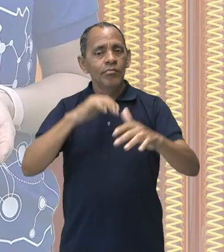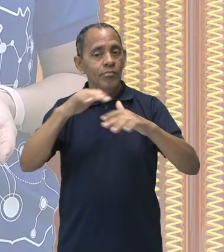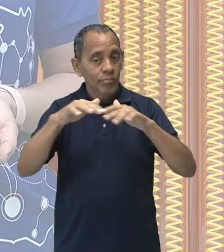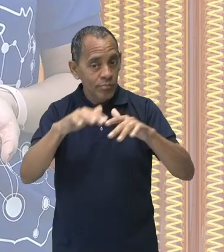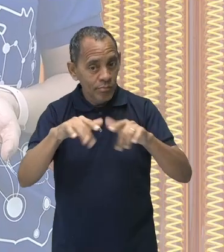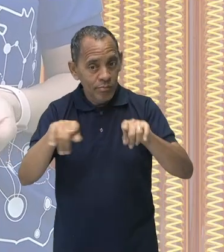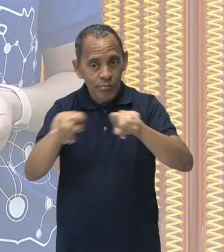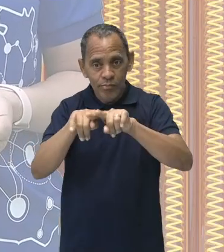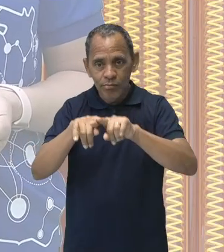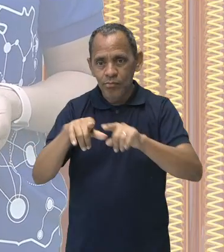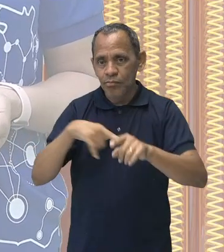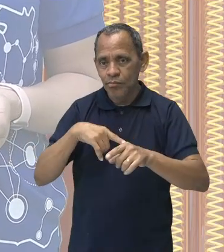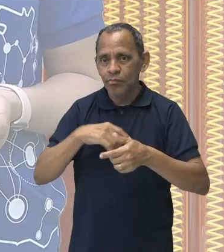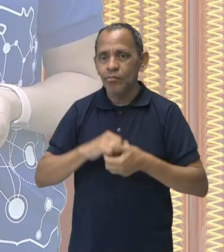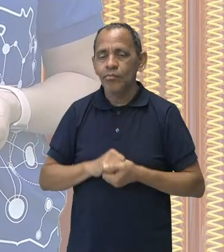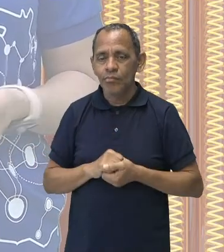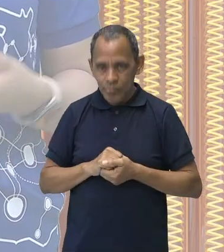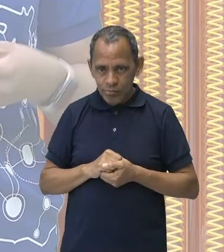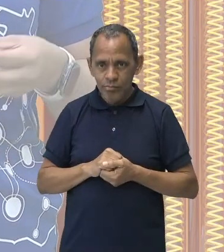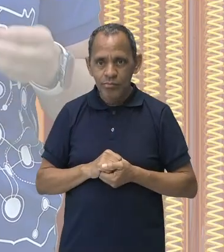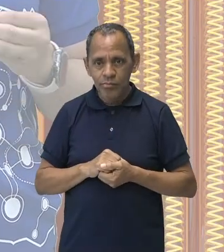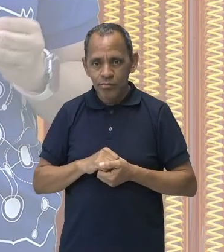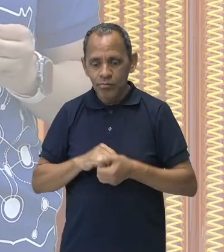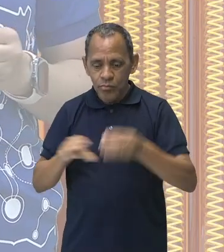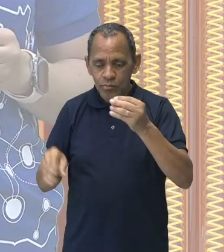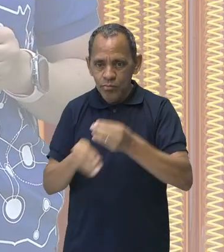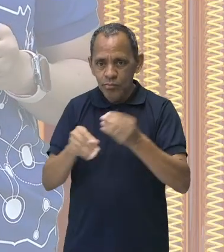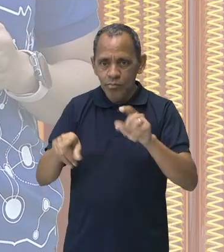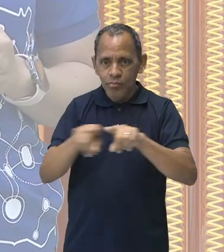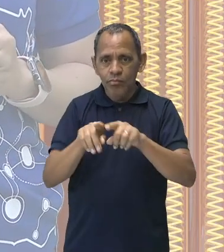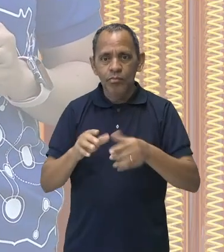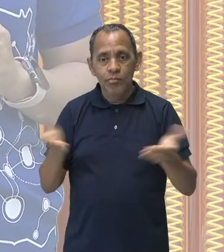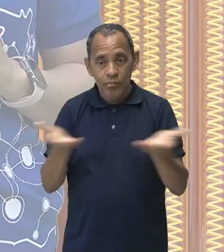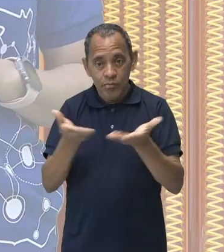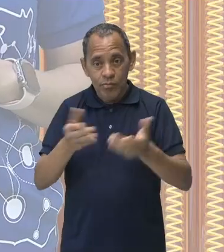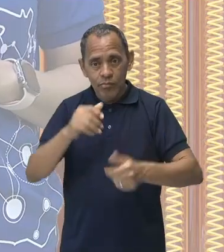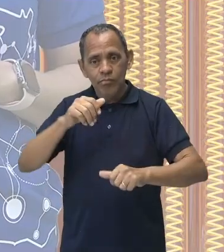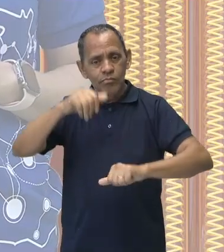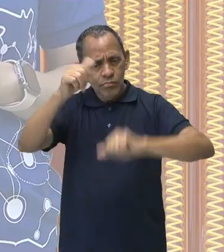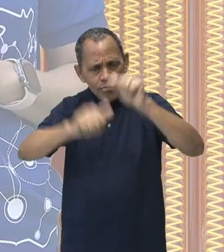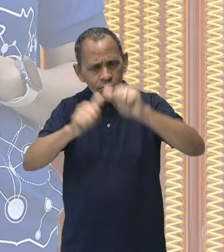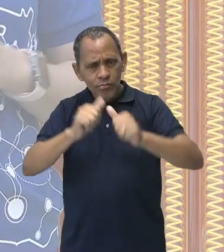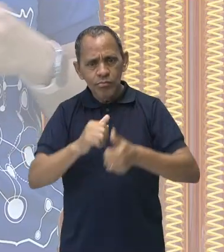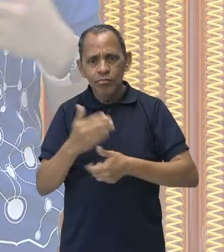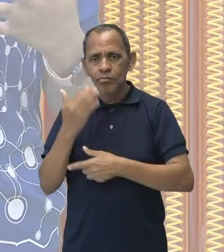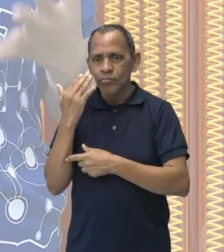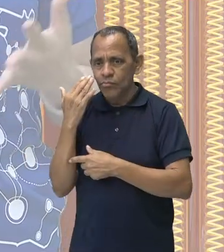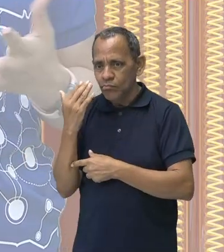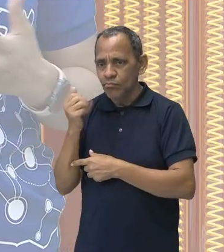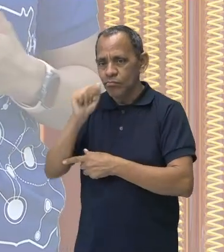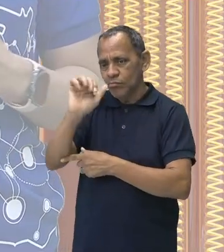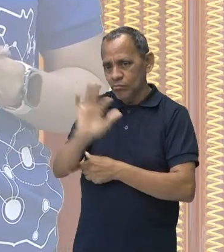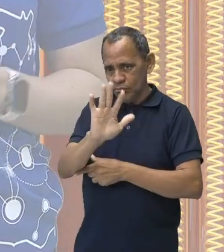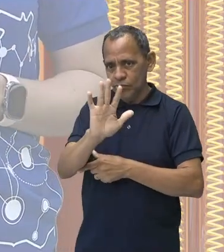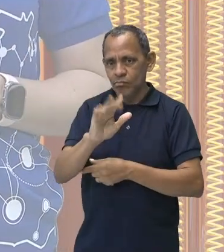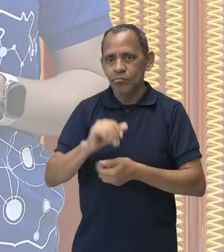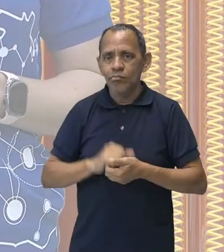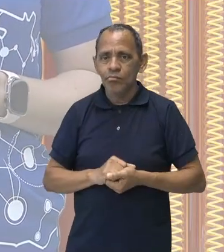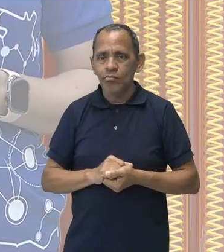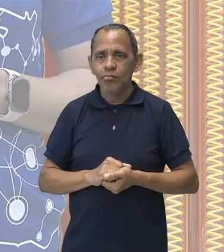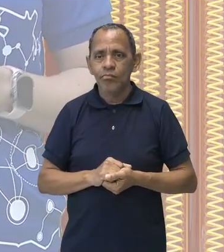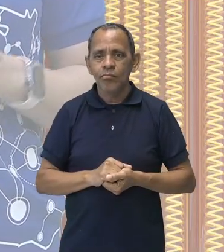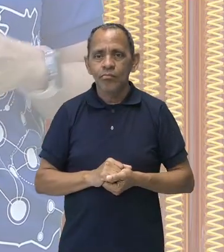fosse implementado. Ok? Então, agora a gente vai analisar uma ilustração, né,